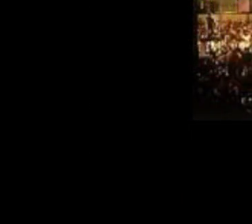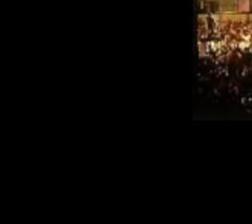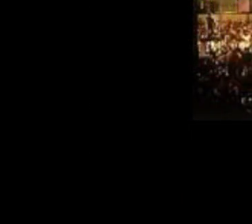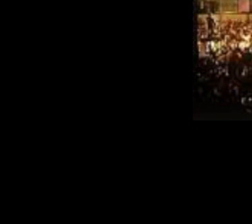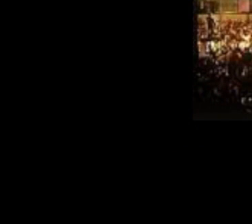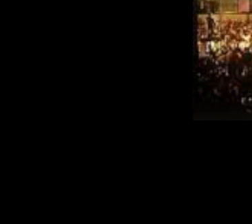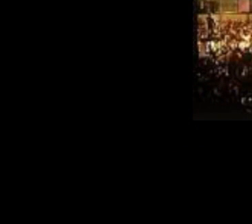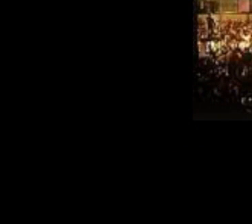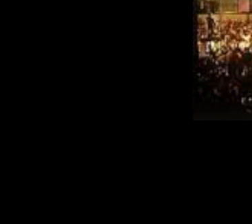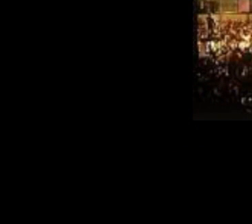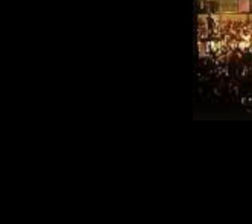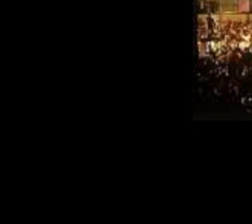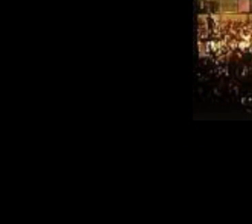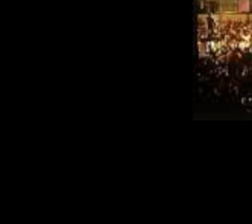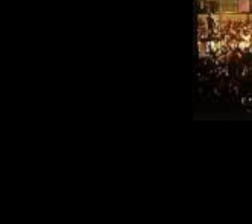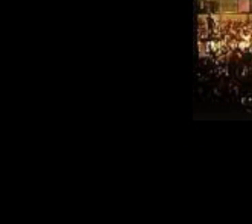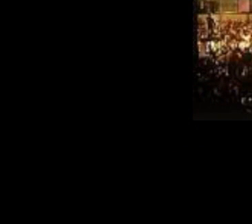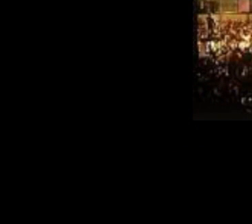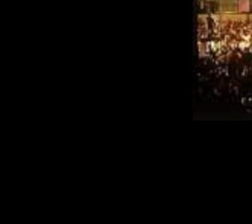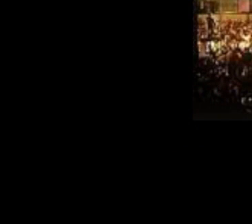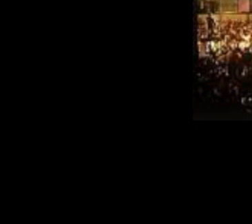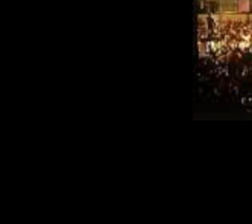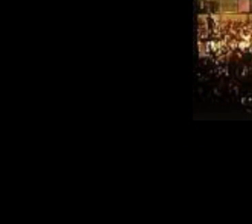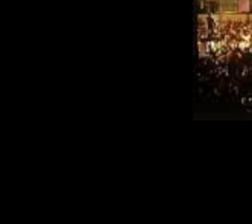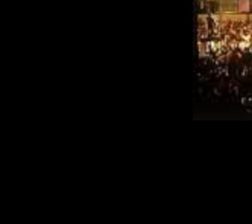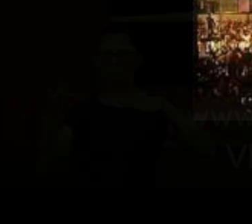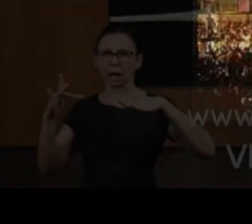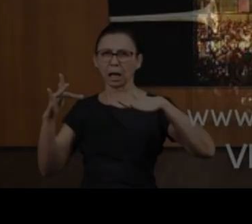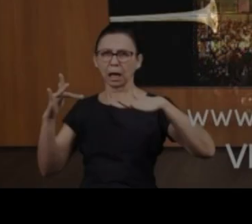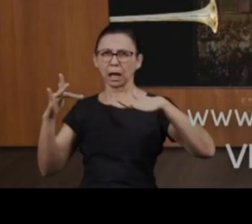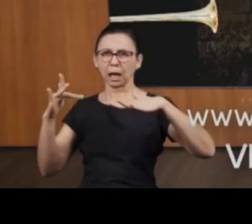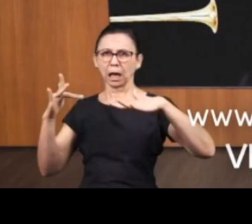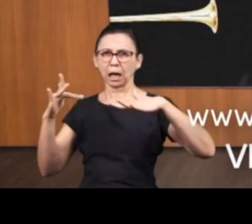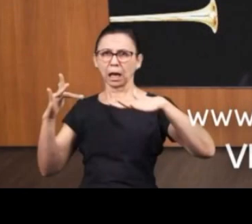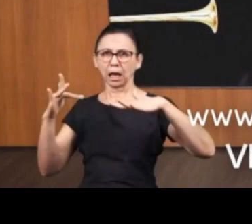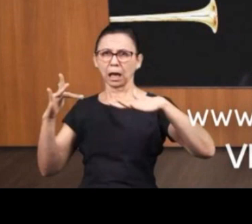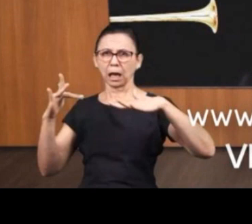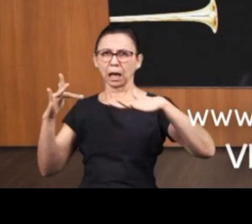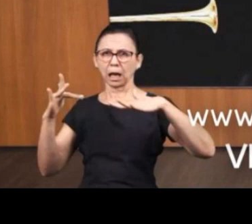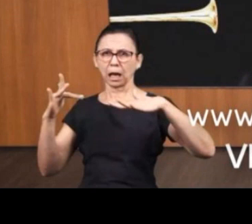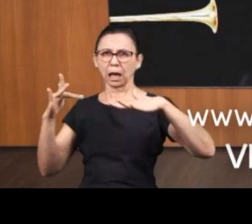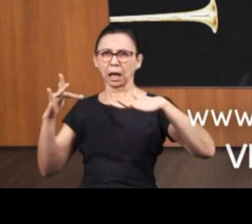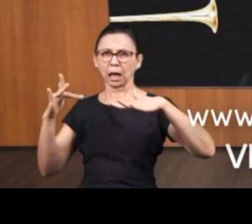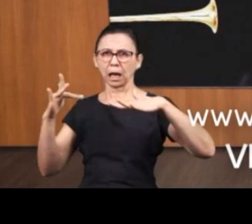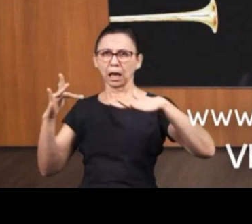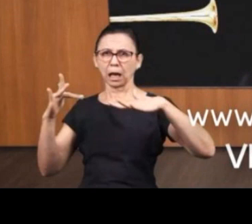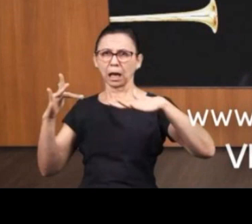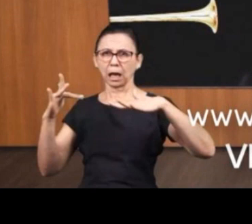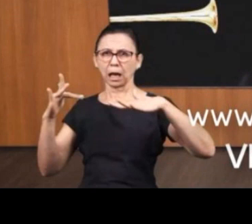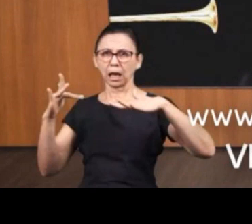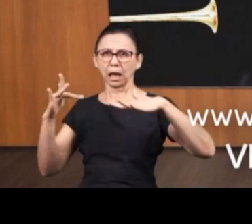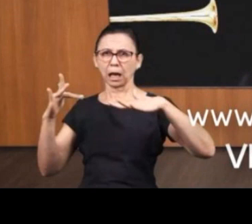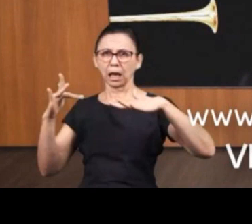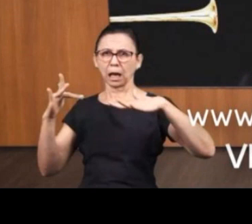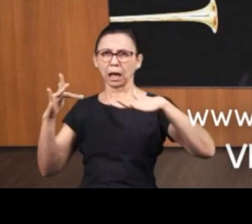está interessada nessa fatia comercial brasileira. Veja só, hein?